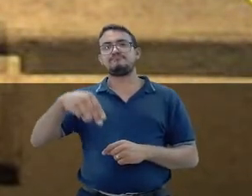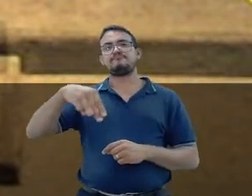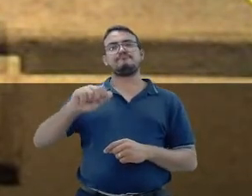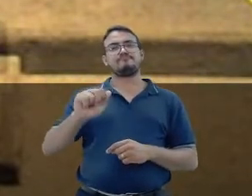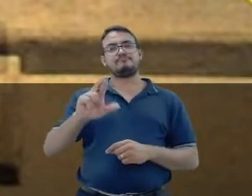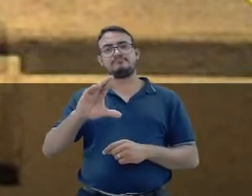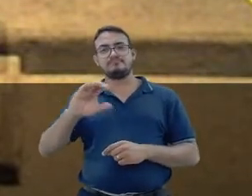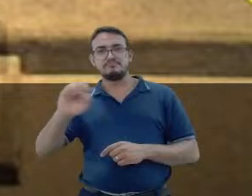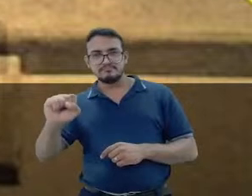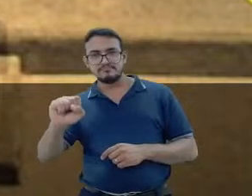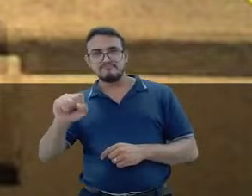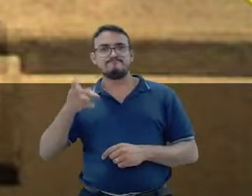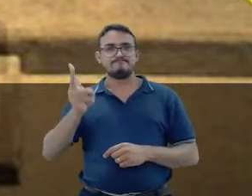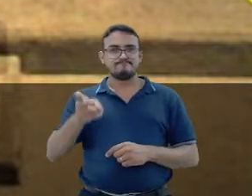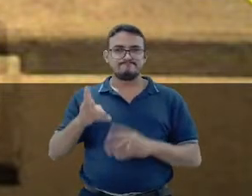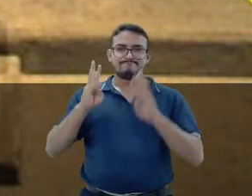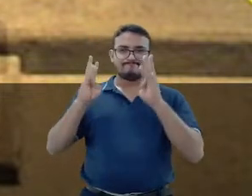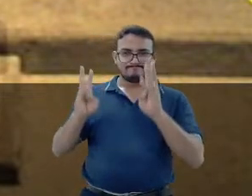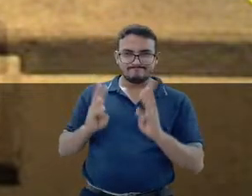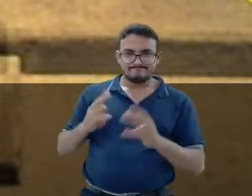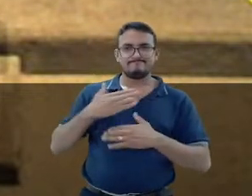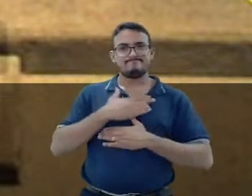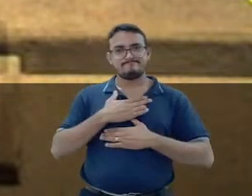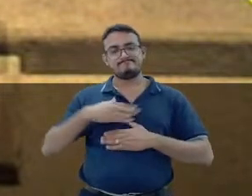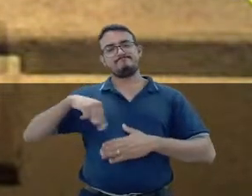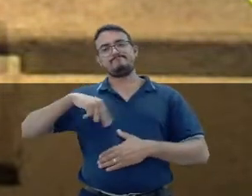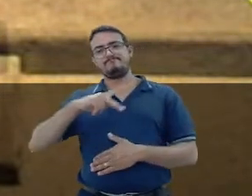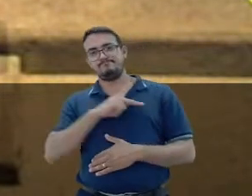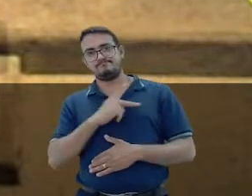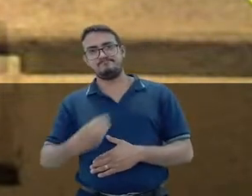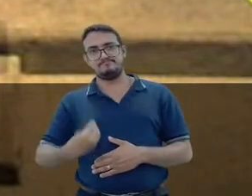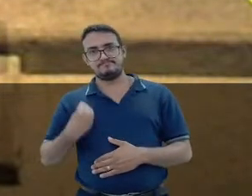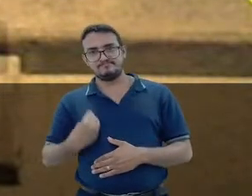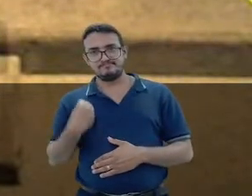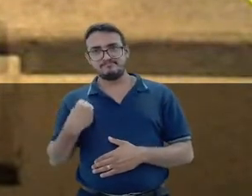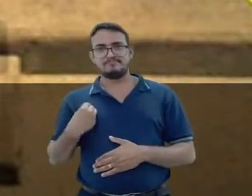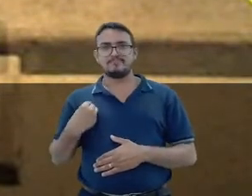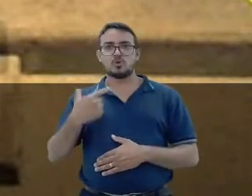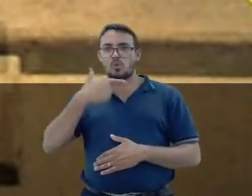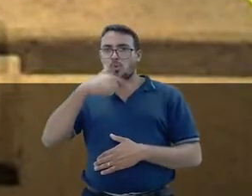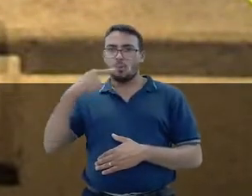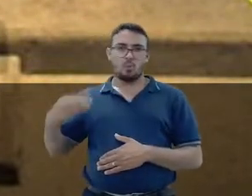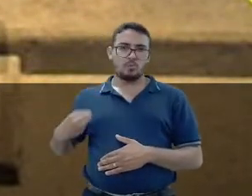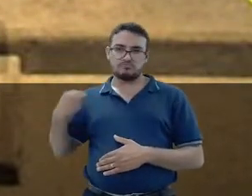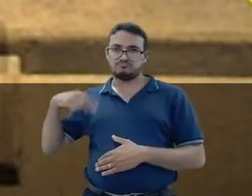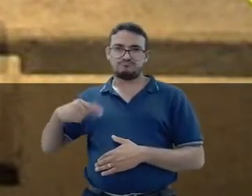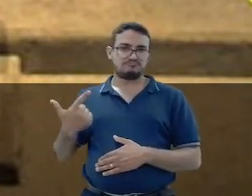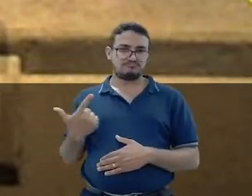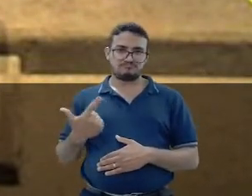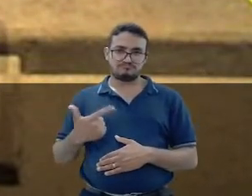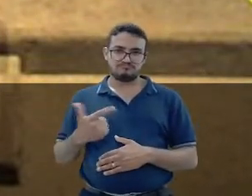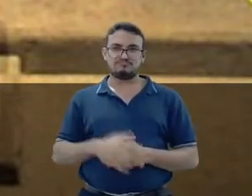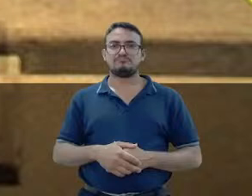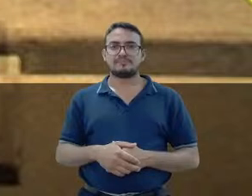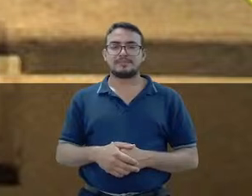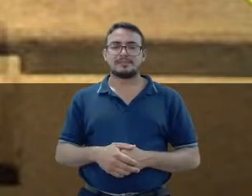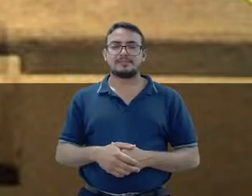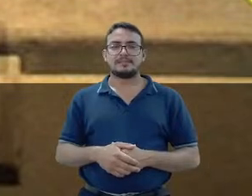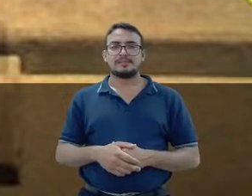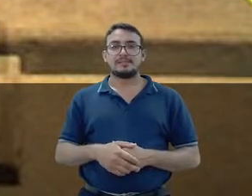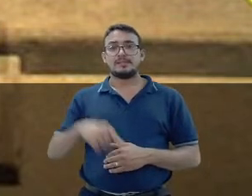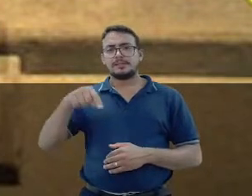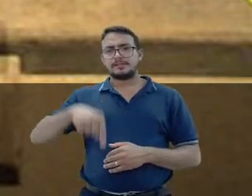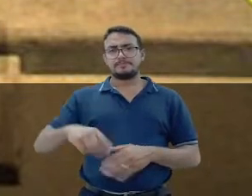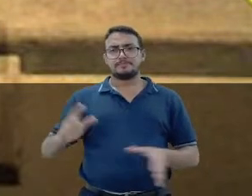gentilmente nos atende, membro do Ministério Público. Já não tenho mais colegas. E esse processo é um